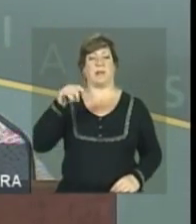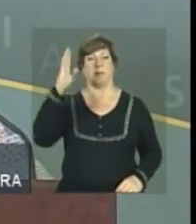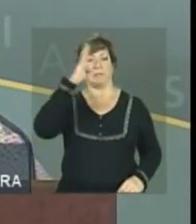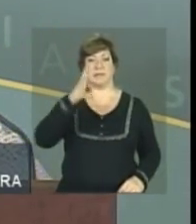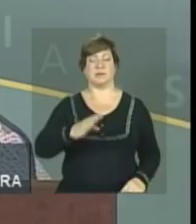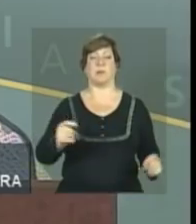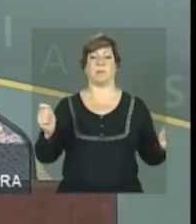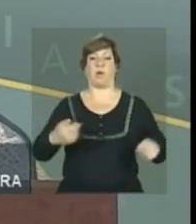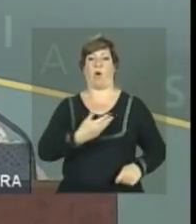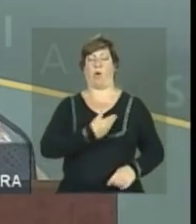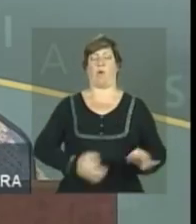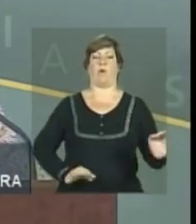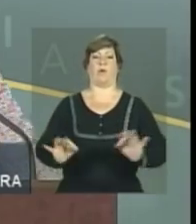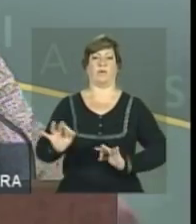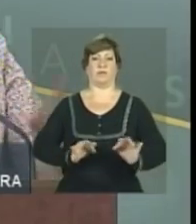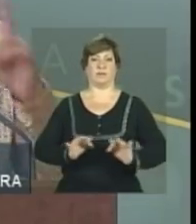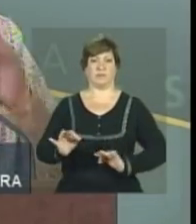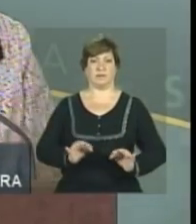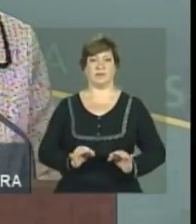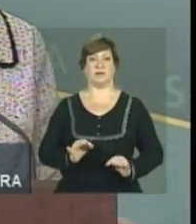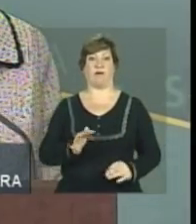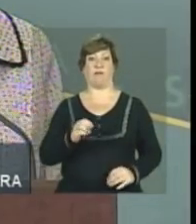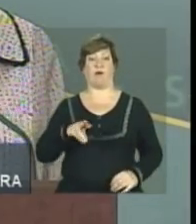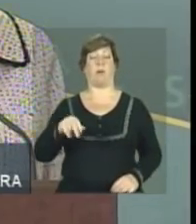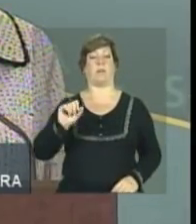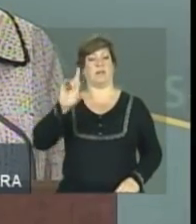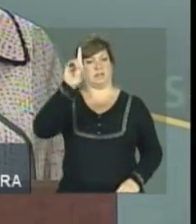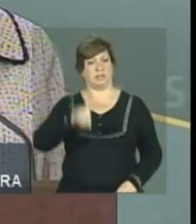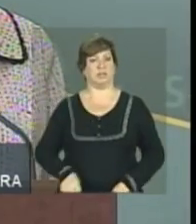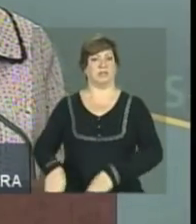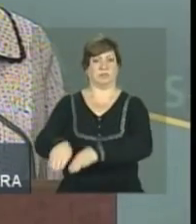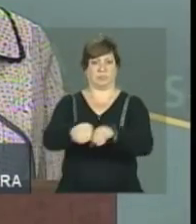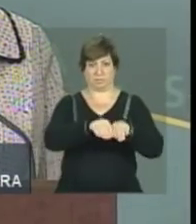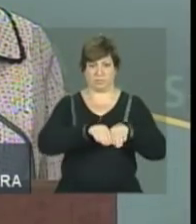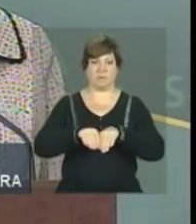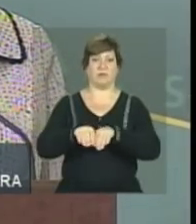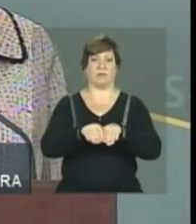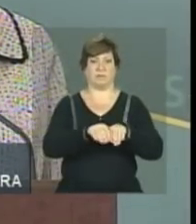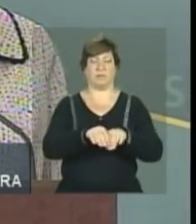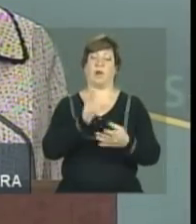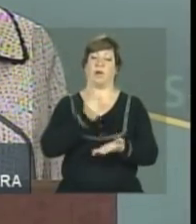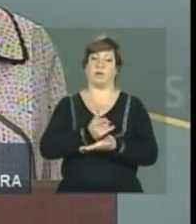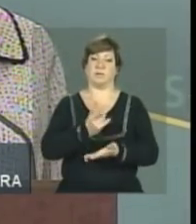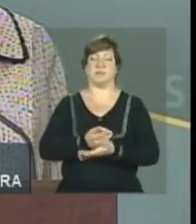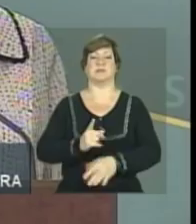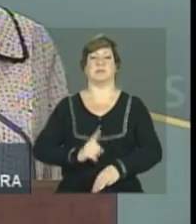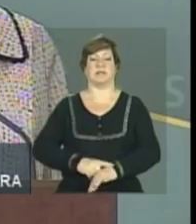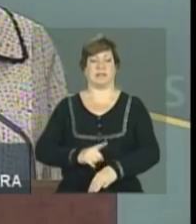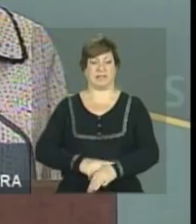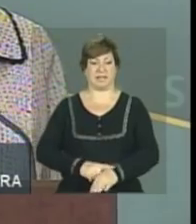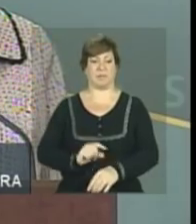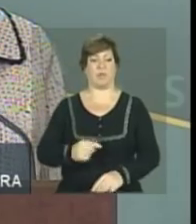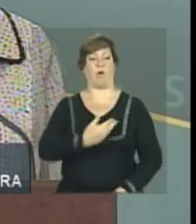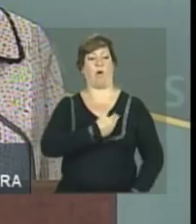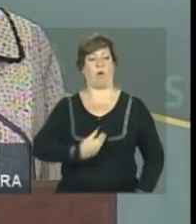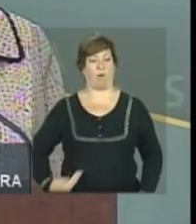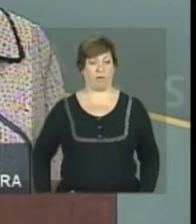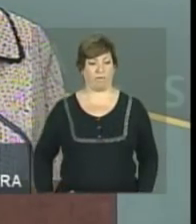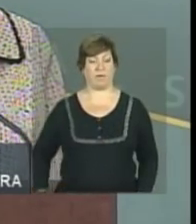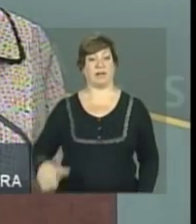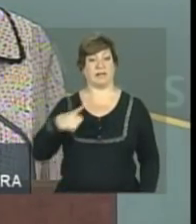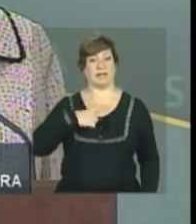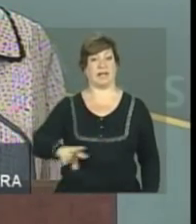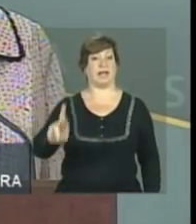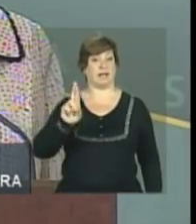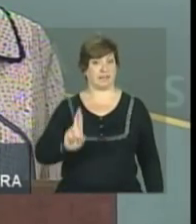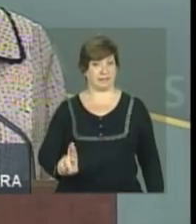Brasil seja governado de forma democrática e, ao mesmo tempo, que o governo